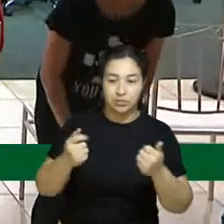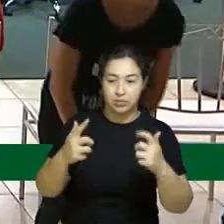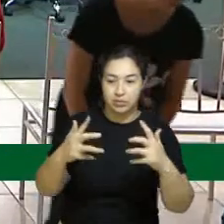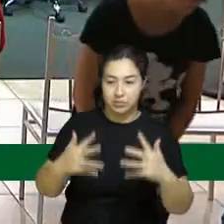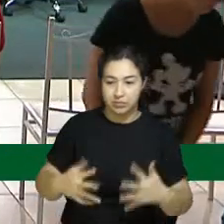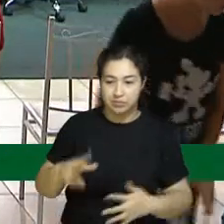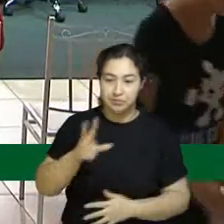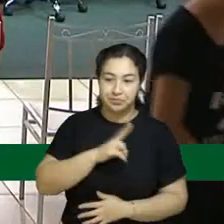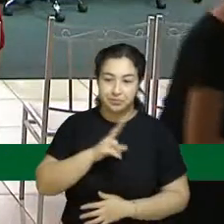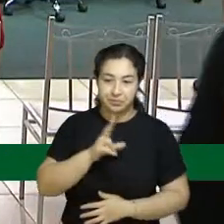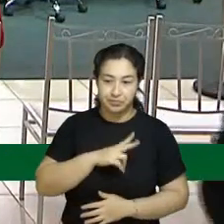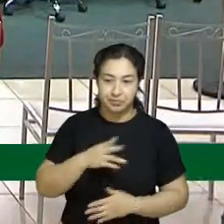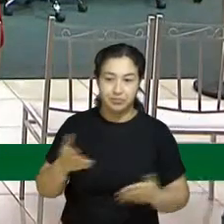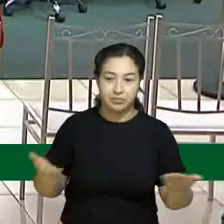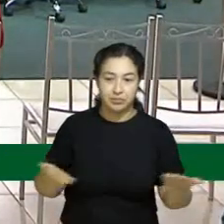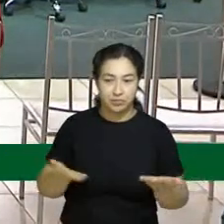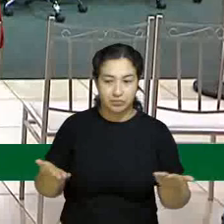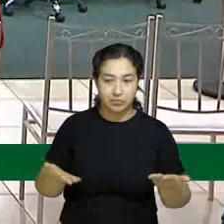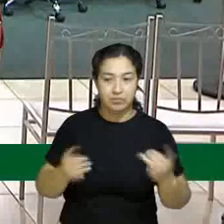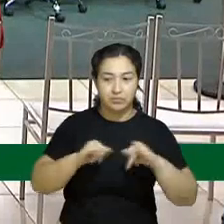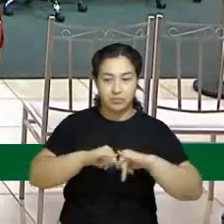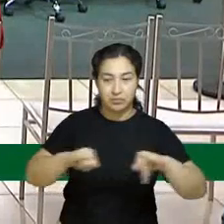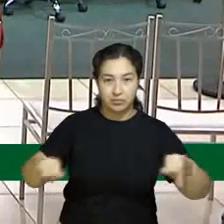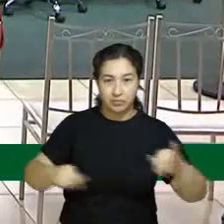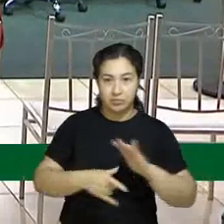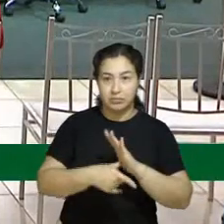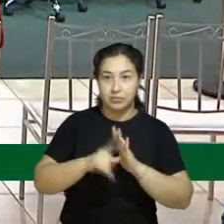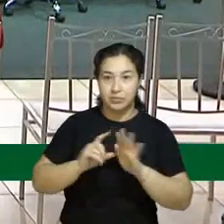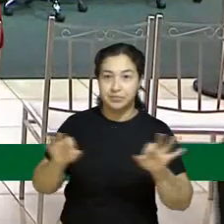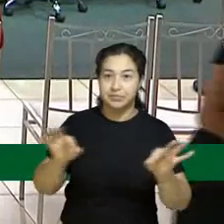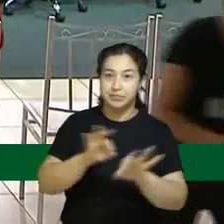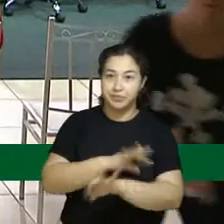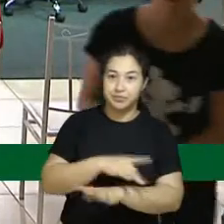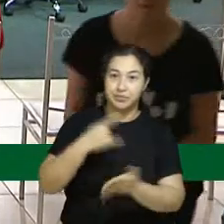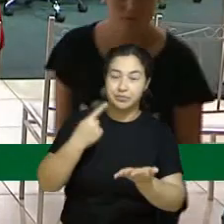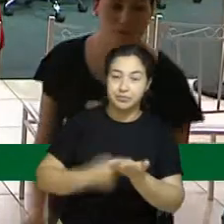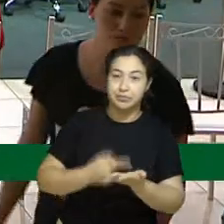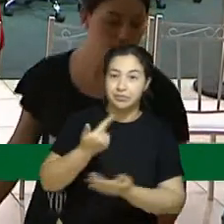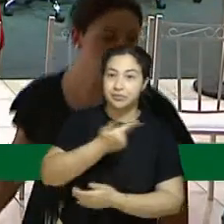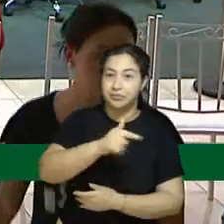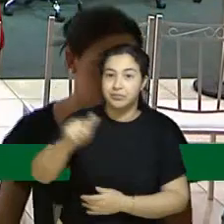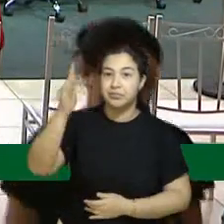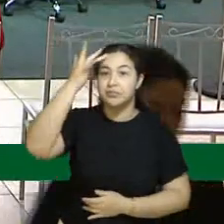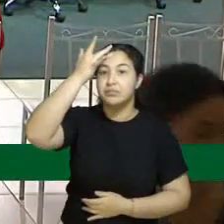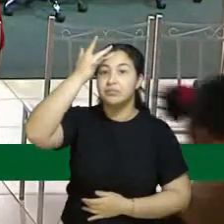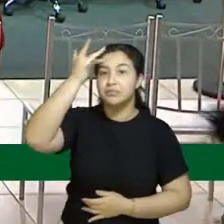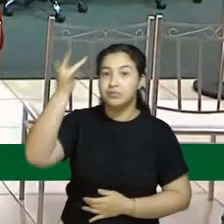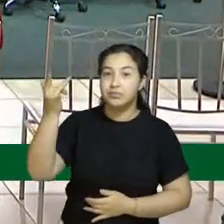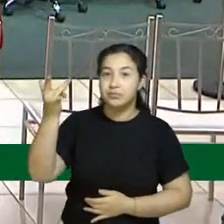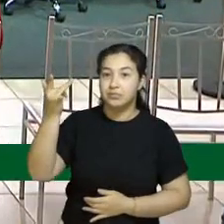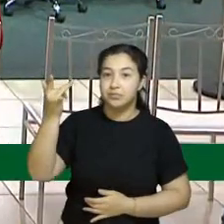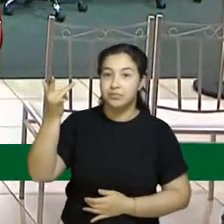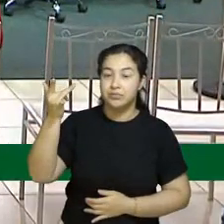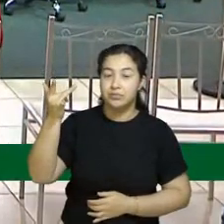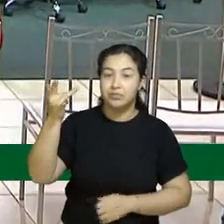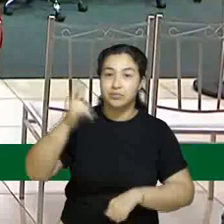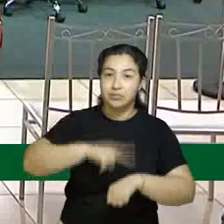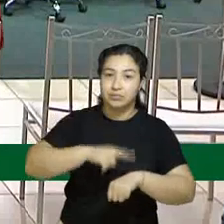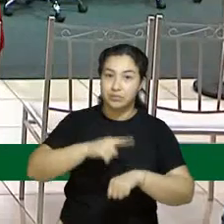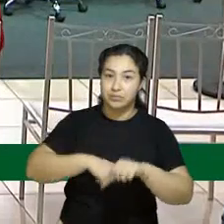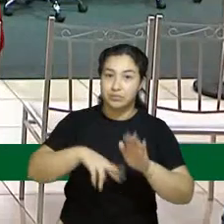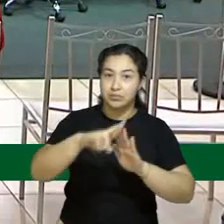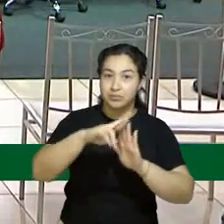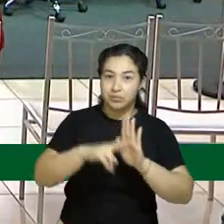inscritos em explicações pessoais, esta presidência, antes de encerrar a presente sessão, convoca outra ordinária itinerante para amanhã no